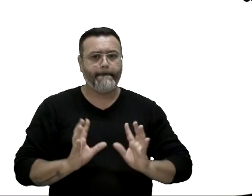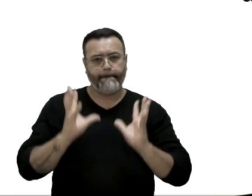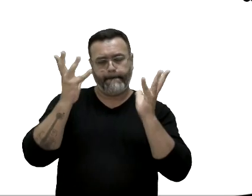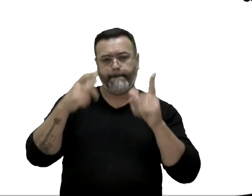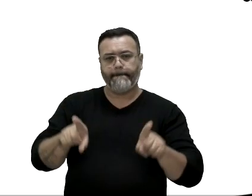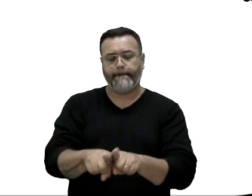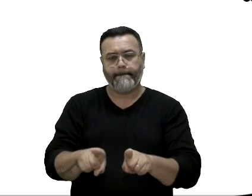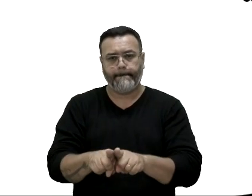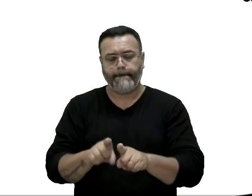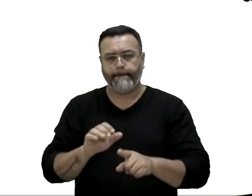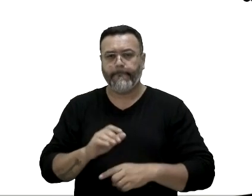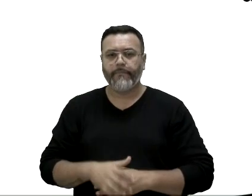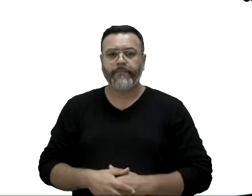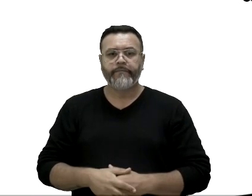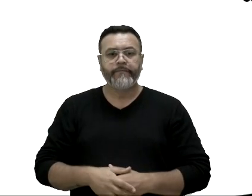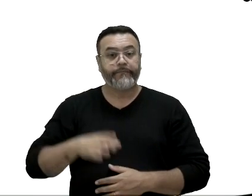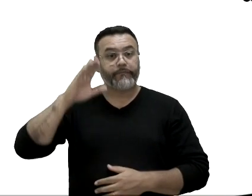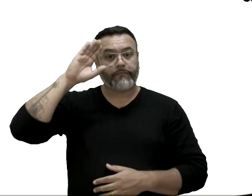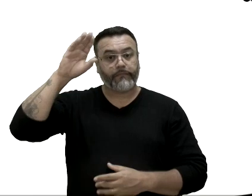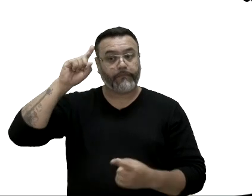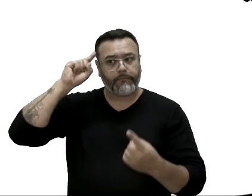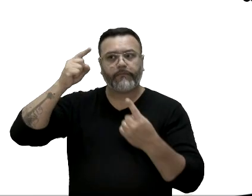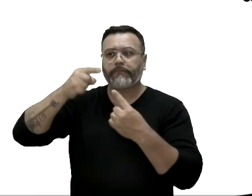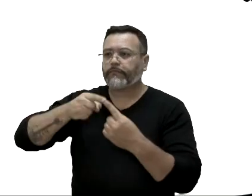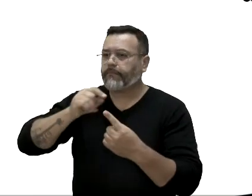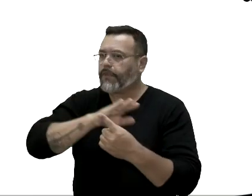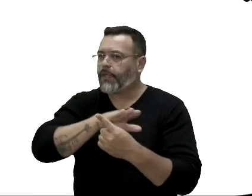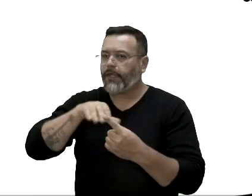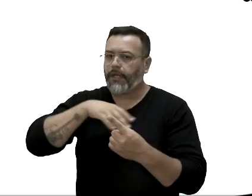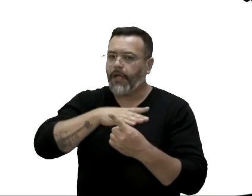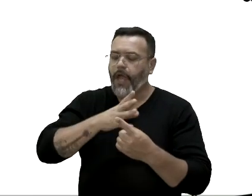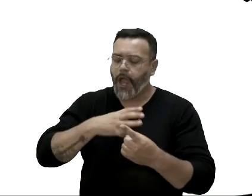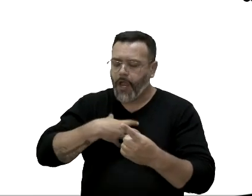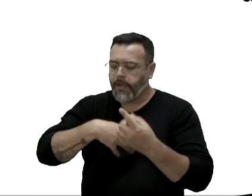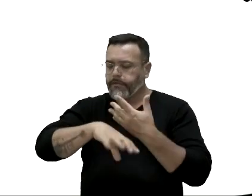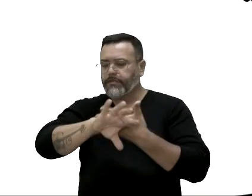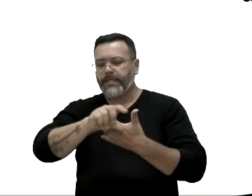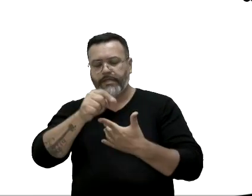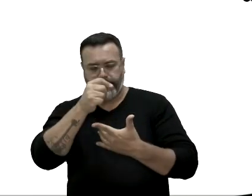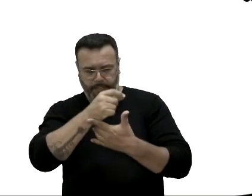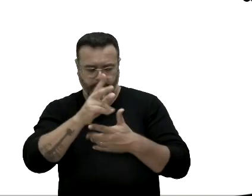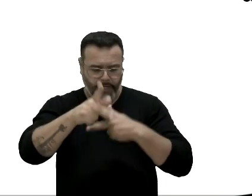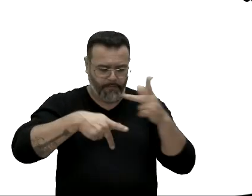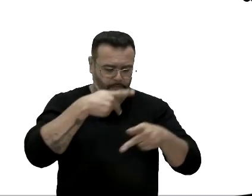O principal objetivo é sensibilizar a população para a causa da saúde mental materna, promovendo